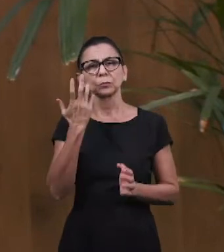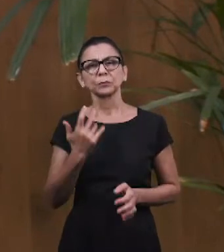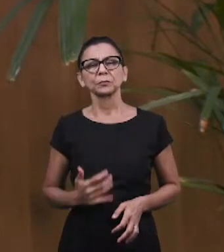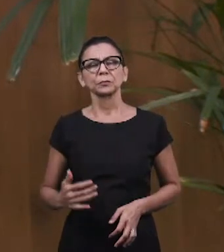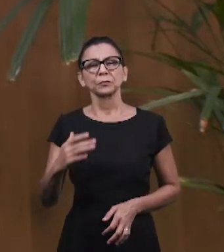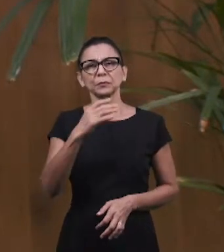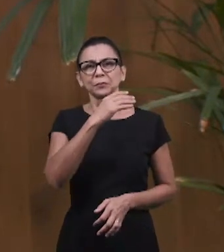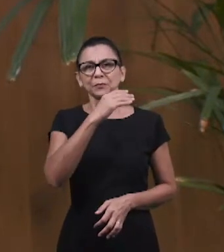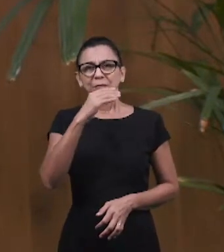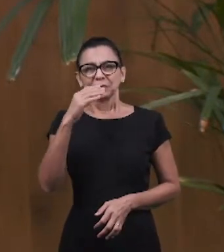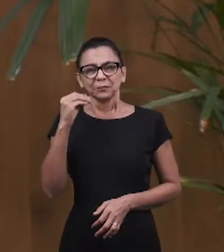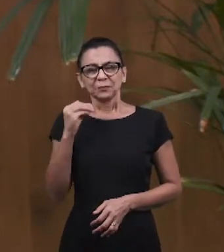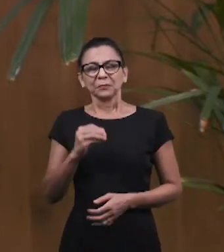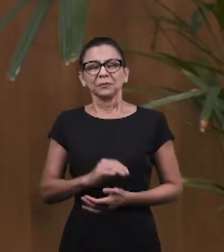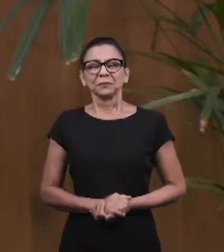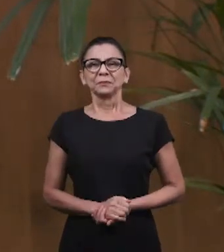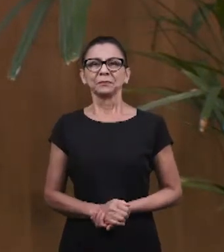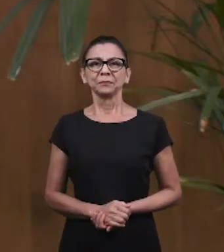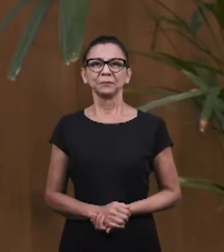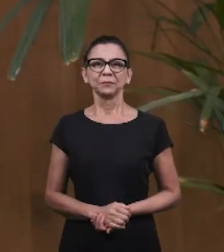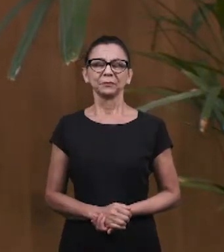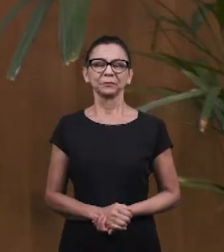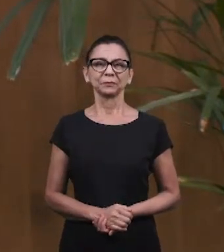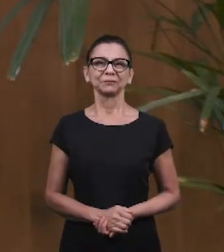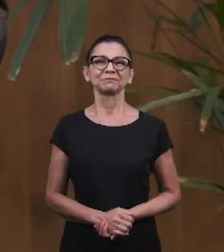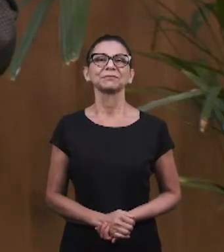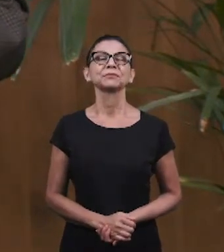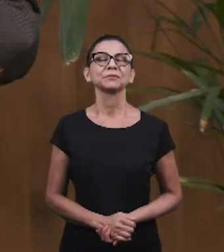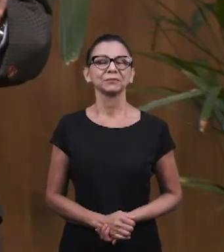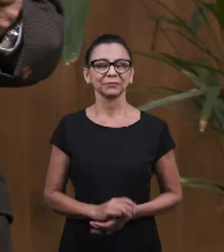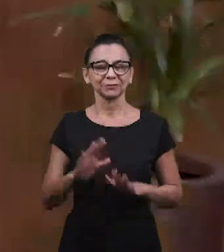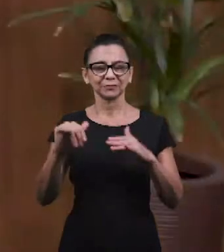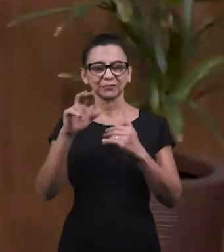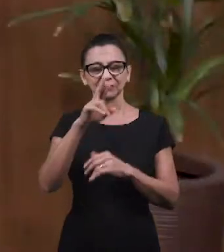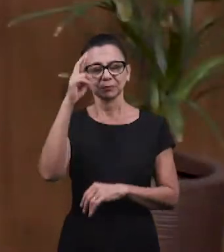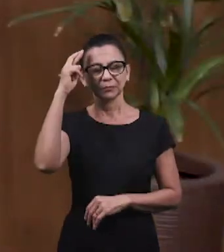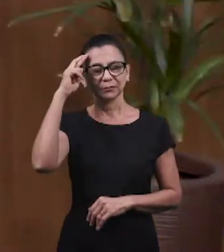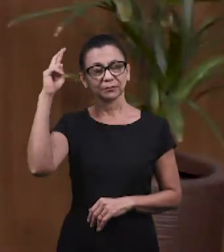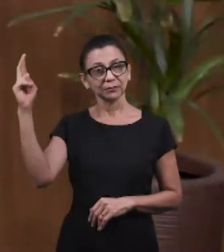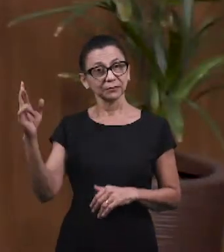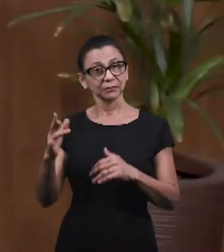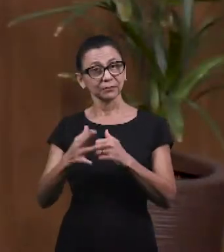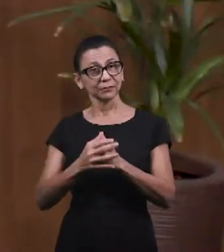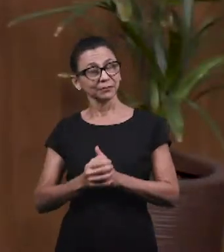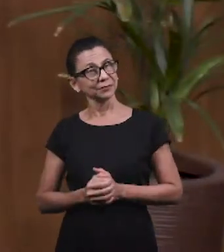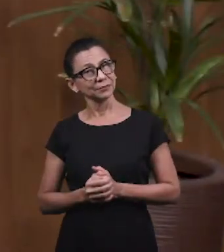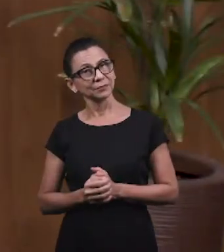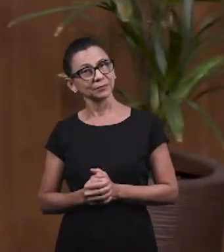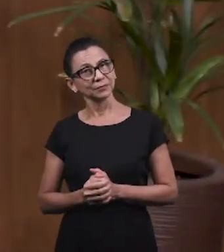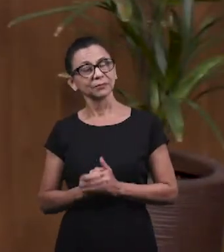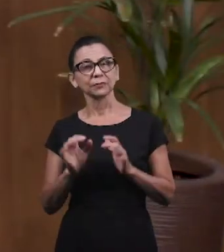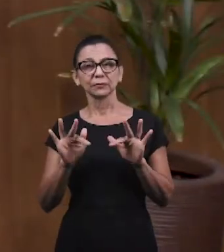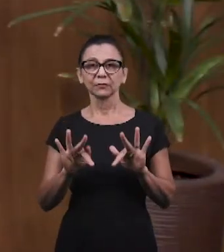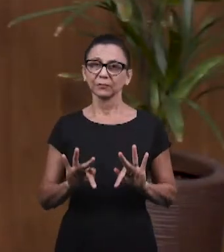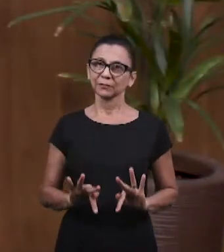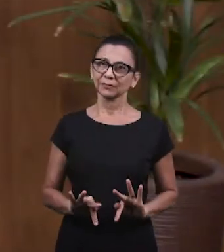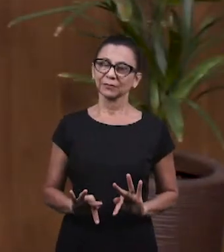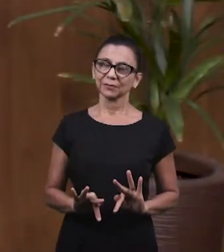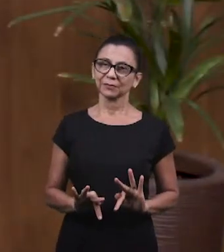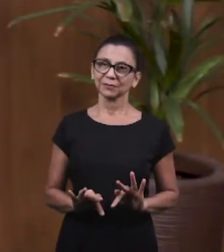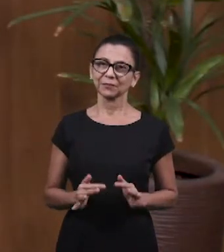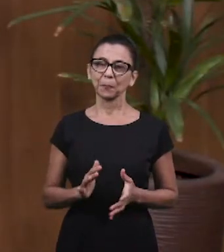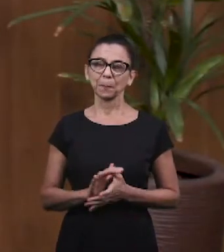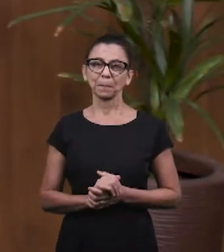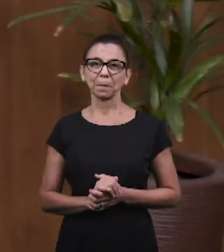e adolescentes das outras igrejas. Louvado seja o nome do Senhor. Amém, irmãos? Chegamos assim ao final desta